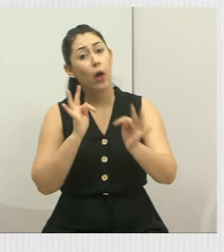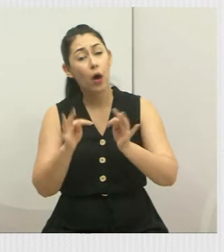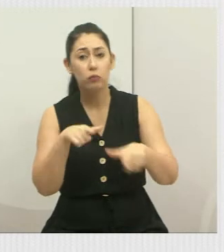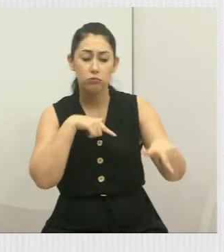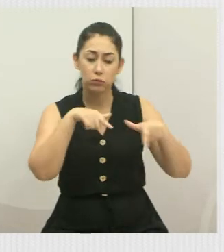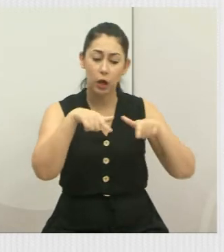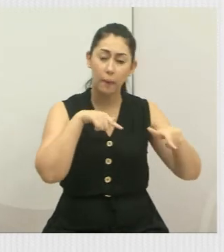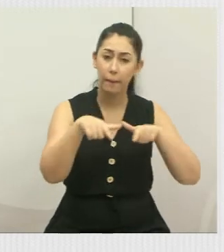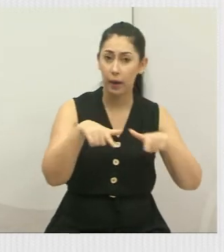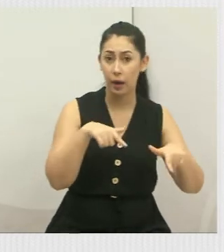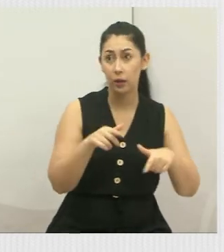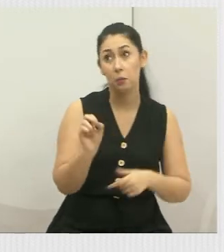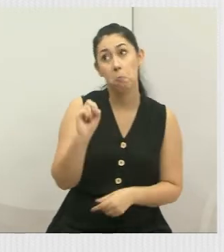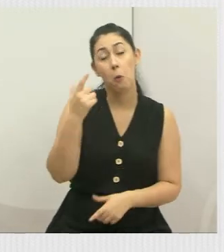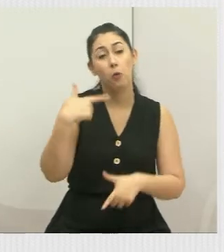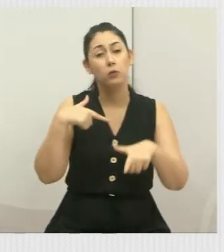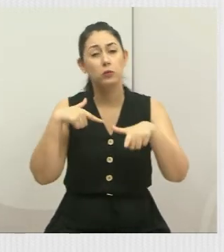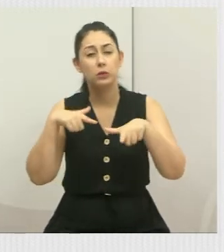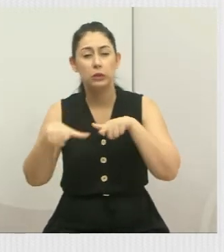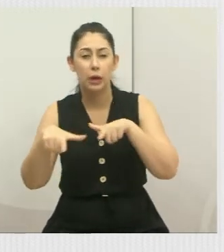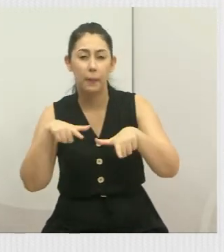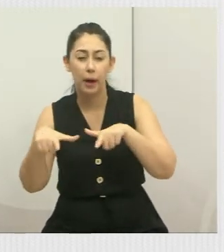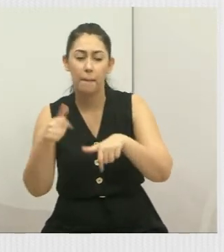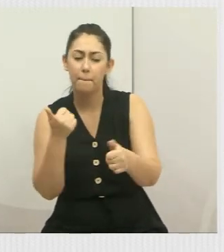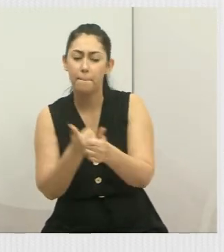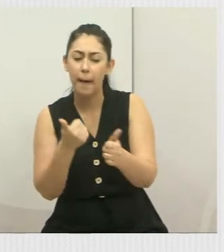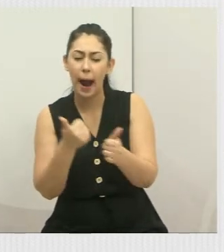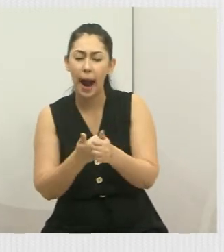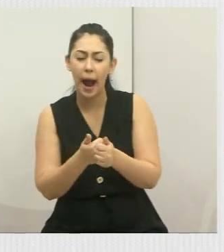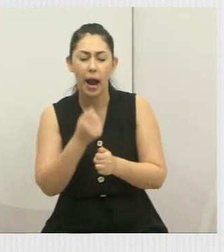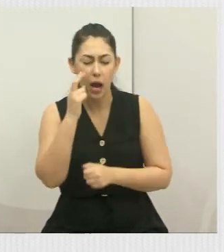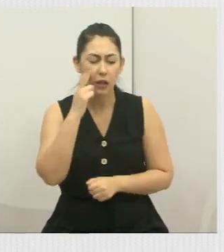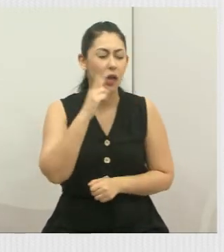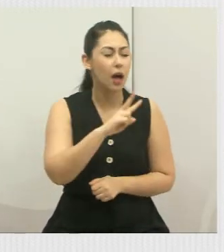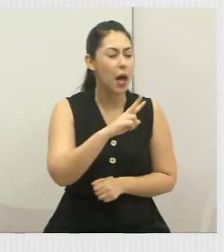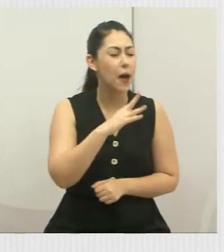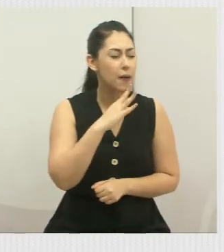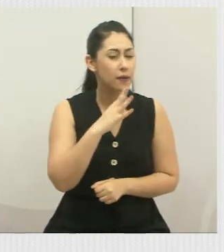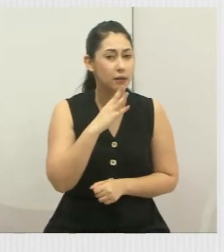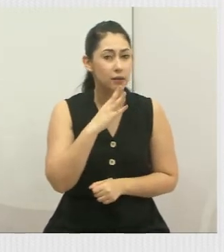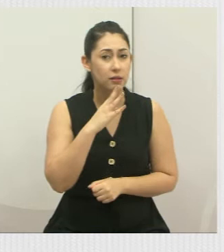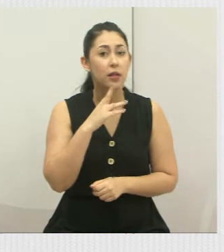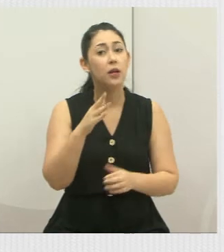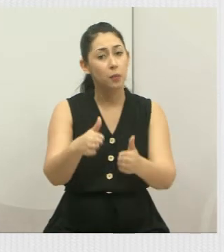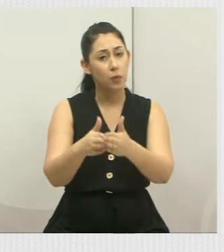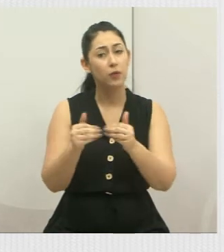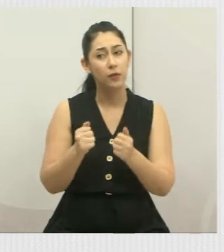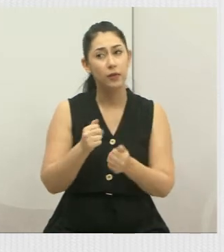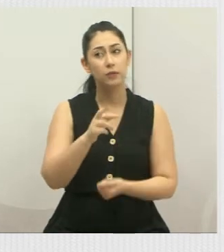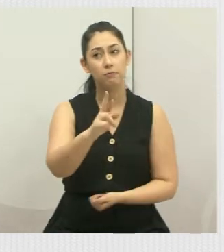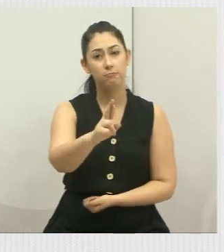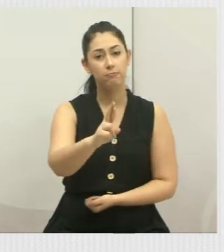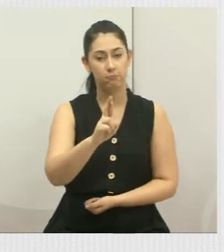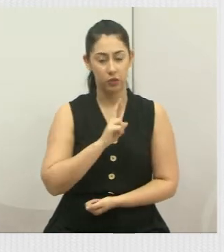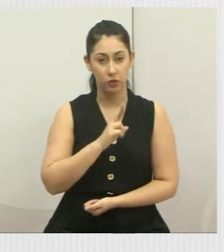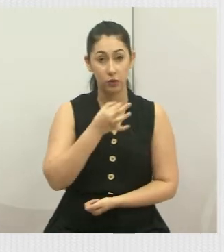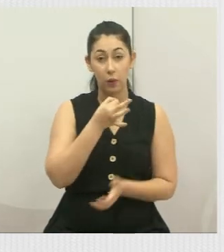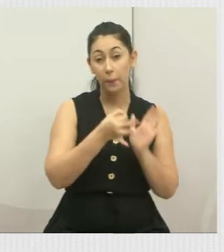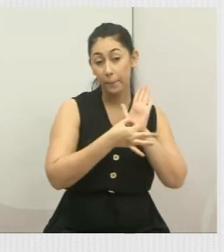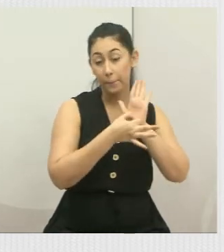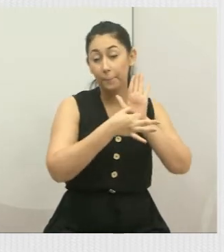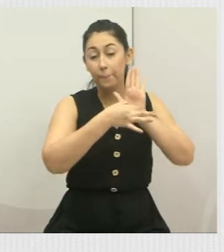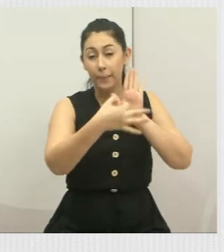captação, ou se você é um técnico que está próximo da captação e tem informações dela, deixe, por favor, aqui a sua opinião, a